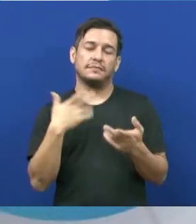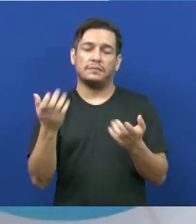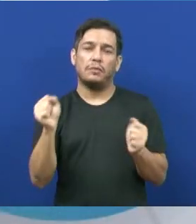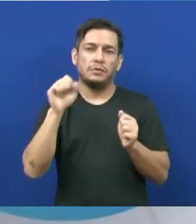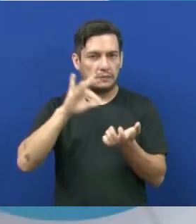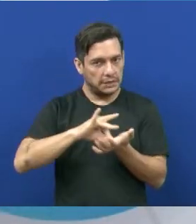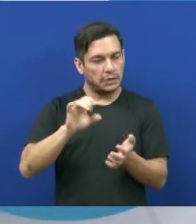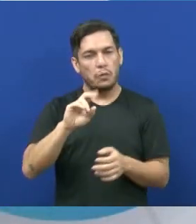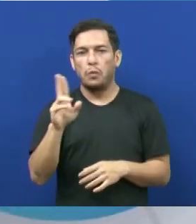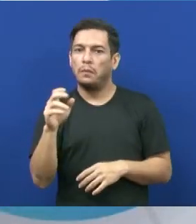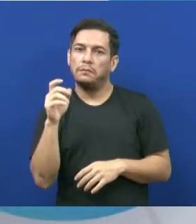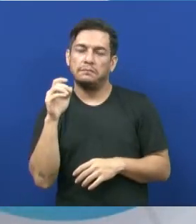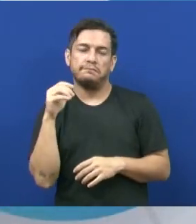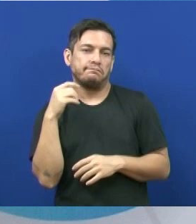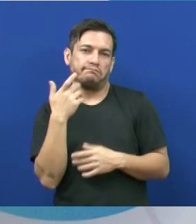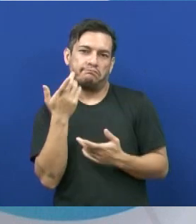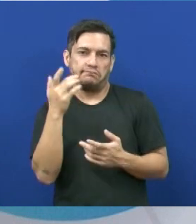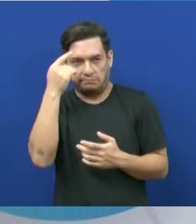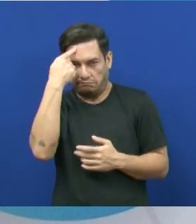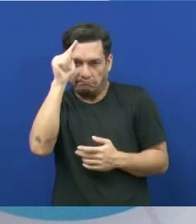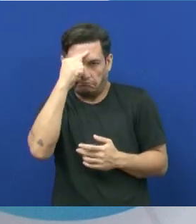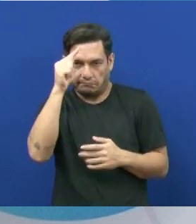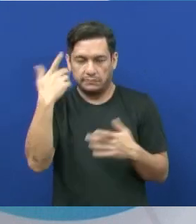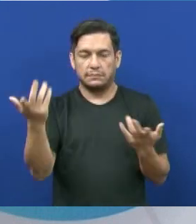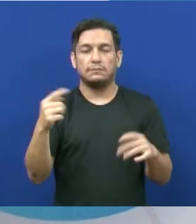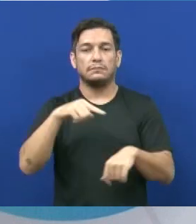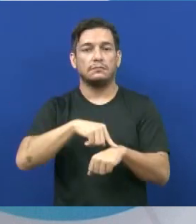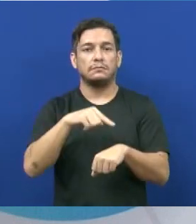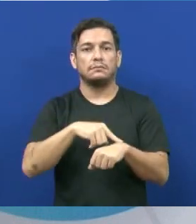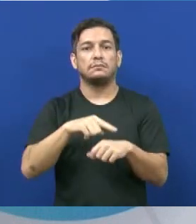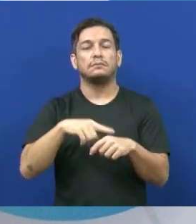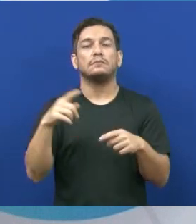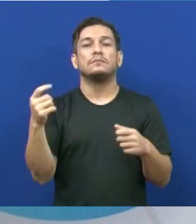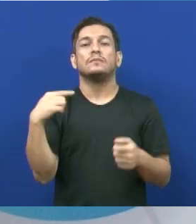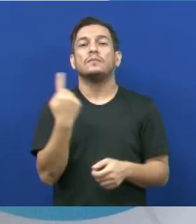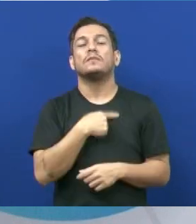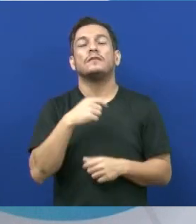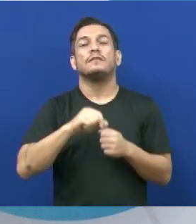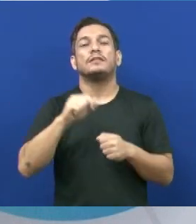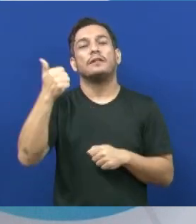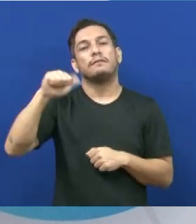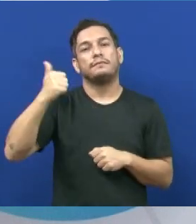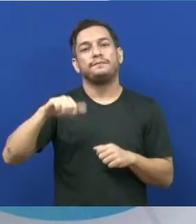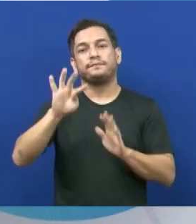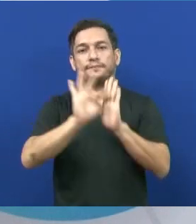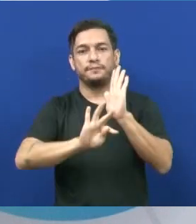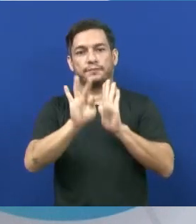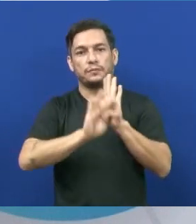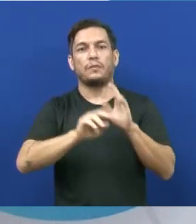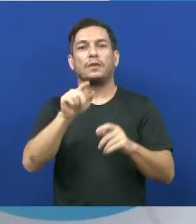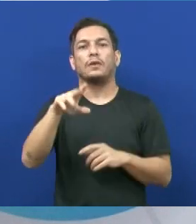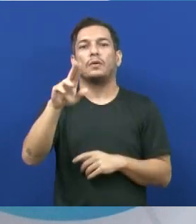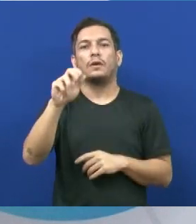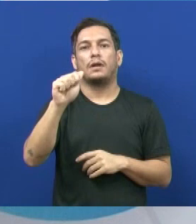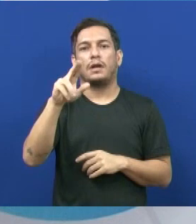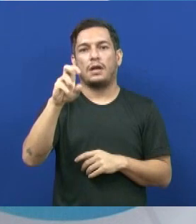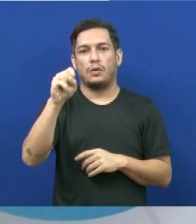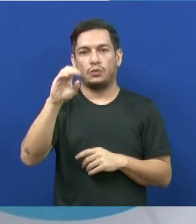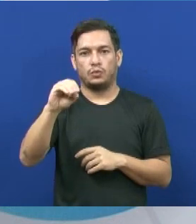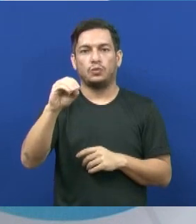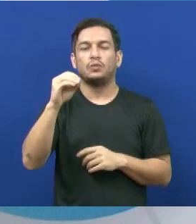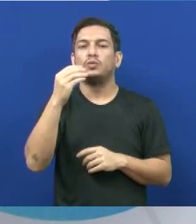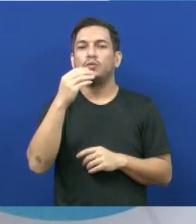da localidade nesse momento a gente vai fazer uma avaliação de um texto que é o causo do